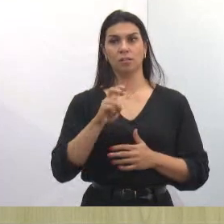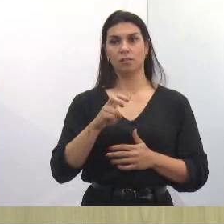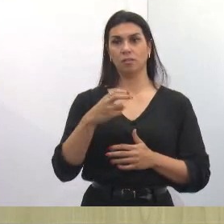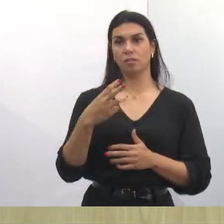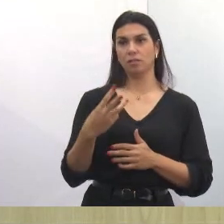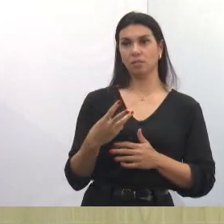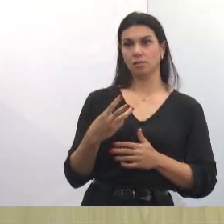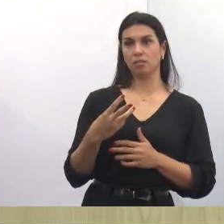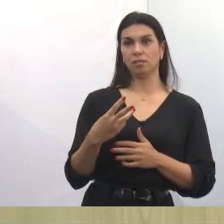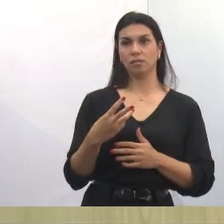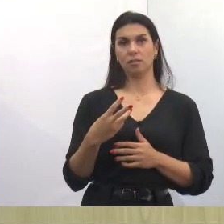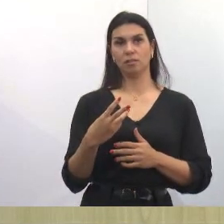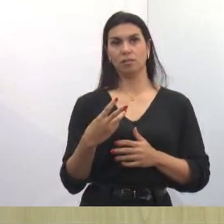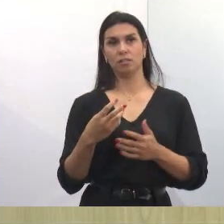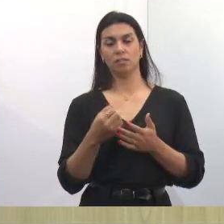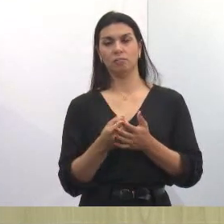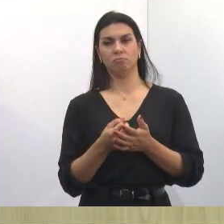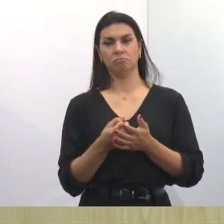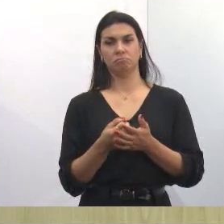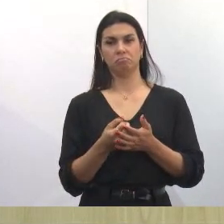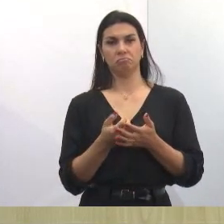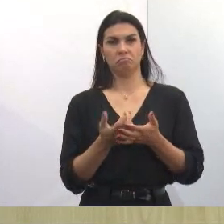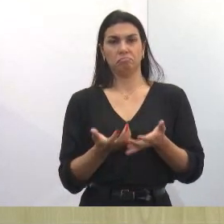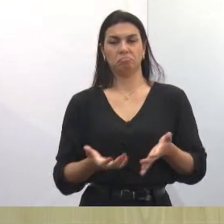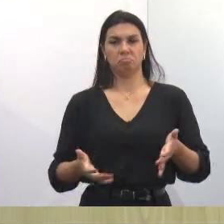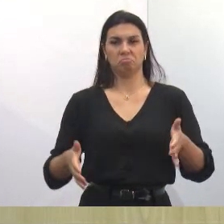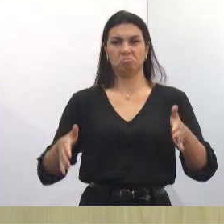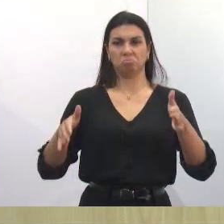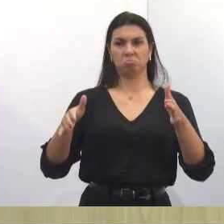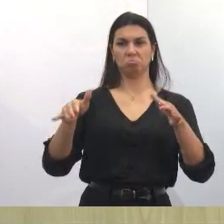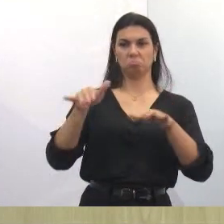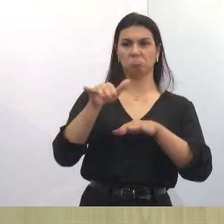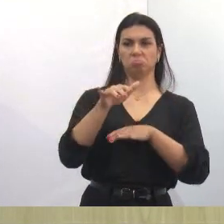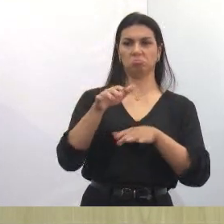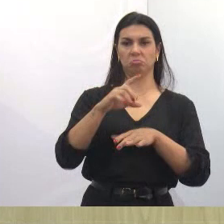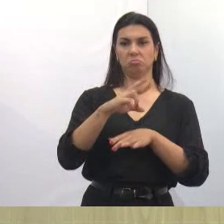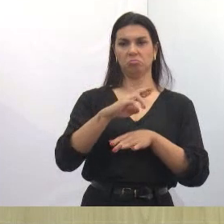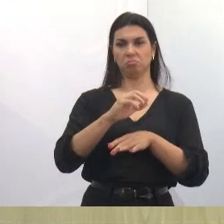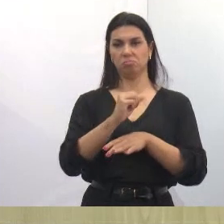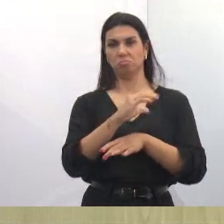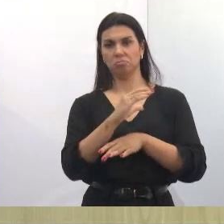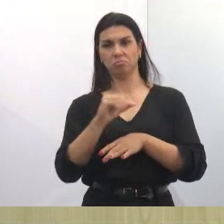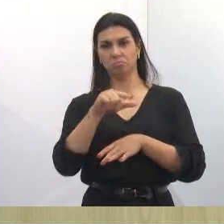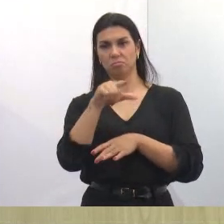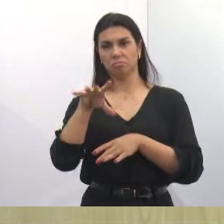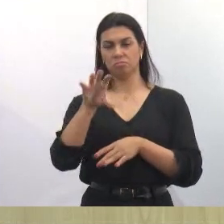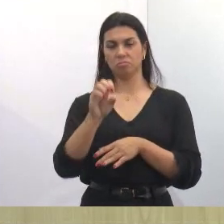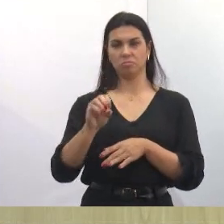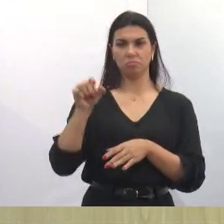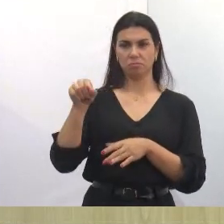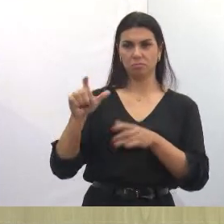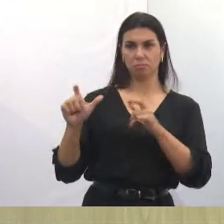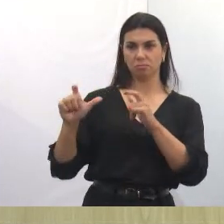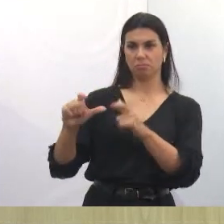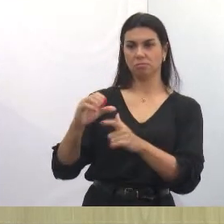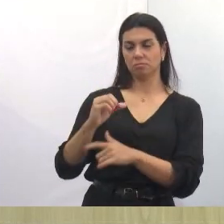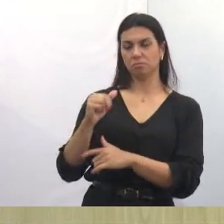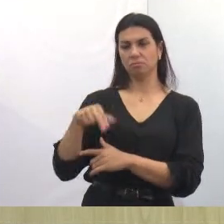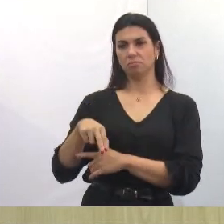253 pacotes de ração no depósito do canil municipal sem nenhuma utilidade